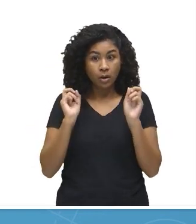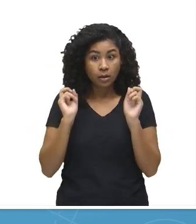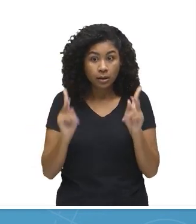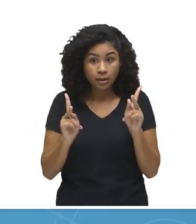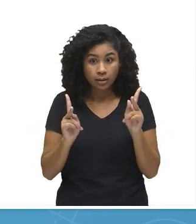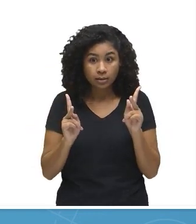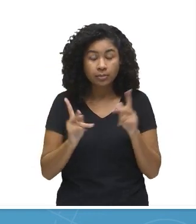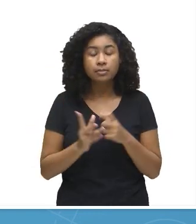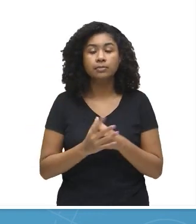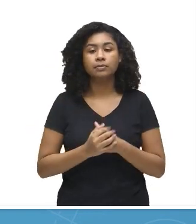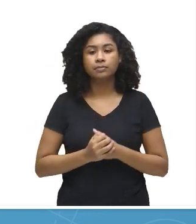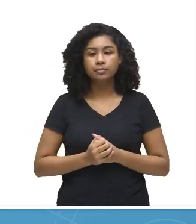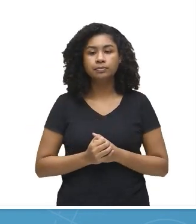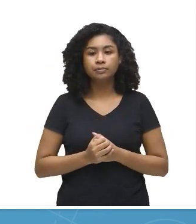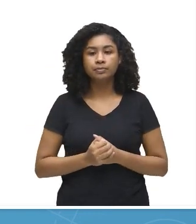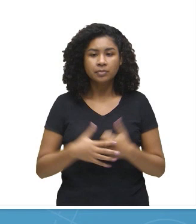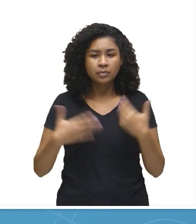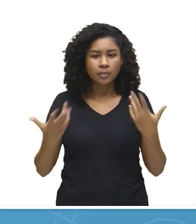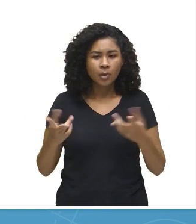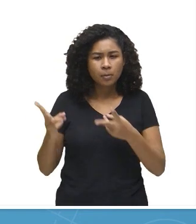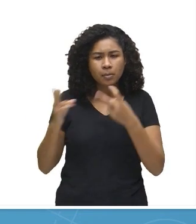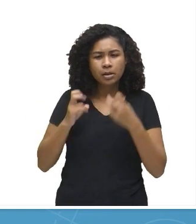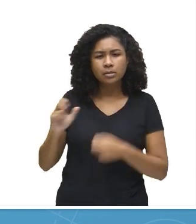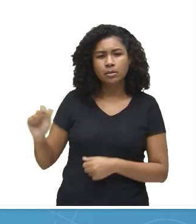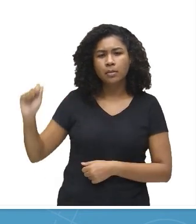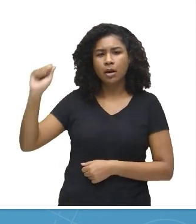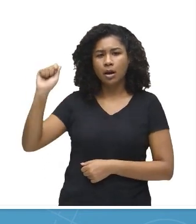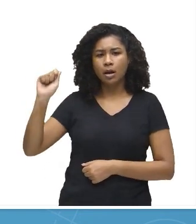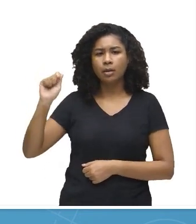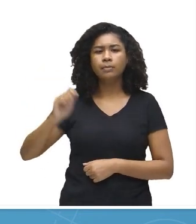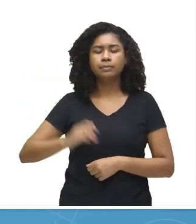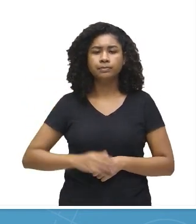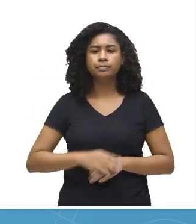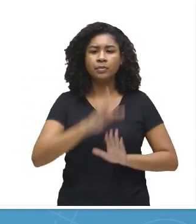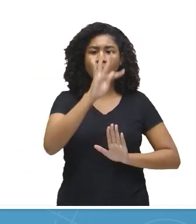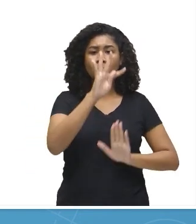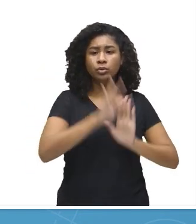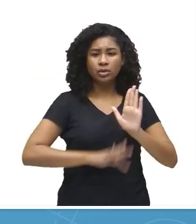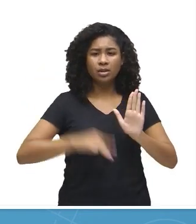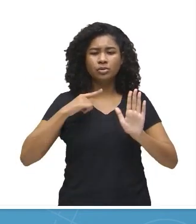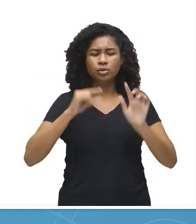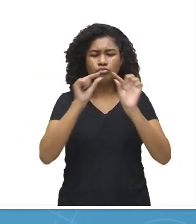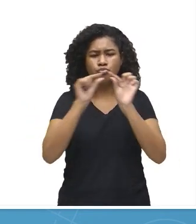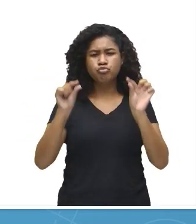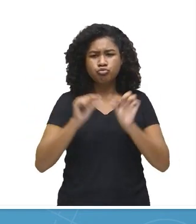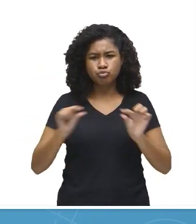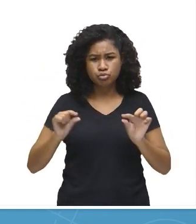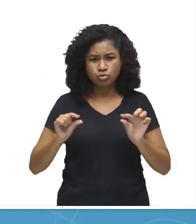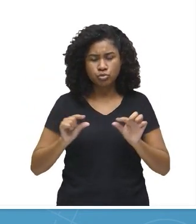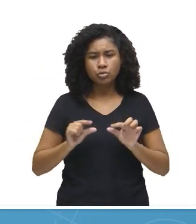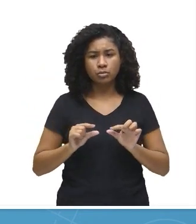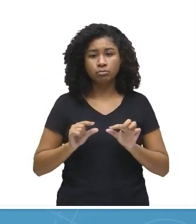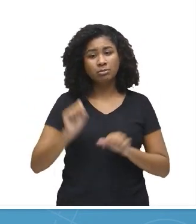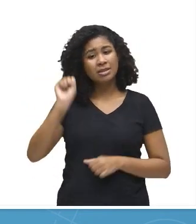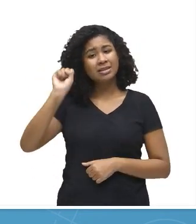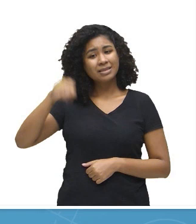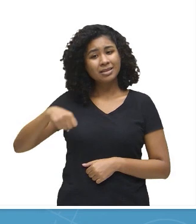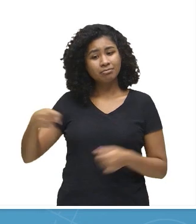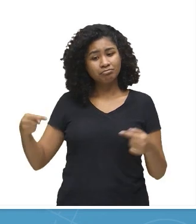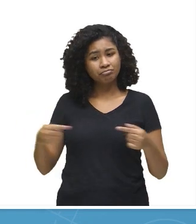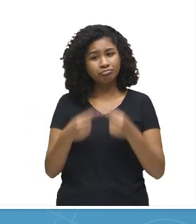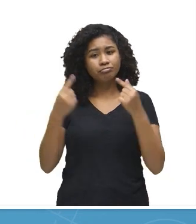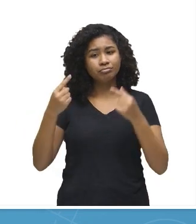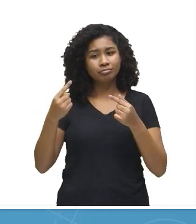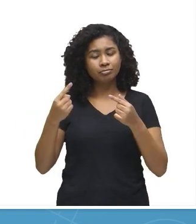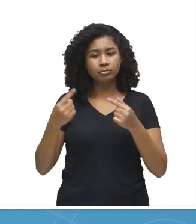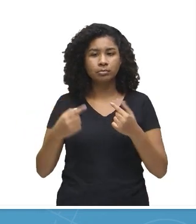poema. Então, observem a letra A, texto escrito em versos. É uma característica do poema? Sim, é uma característica do poema,